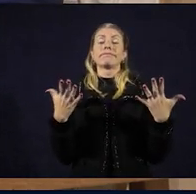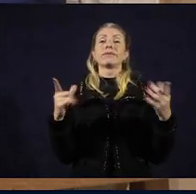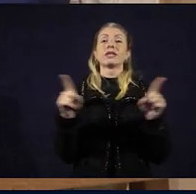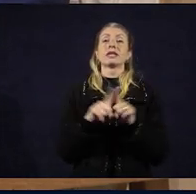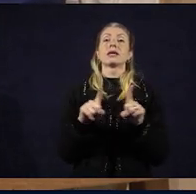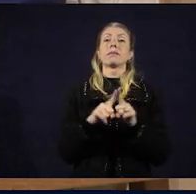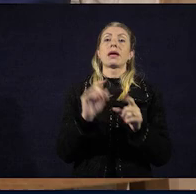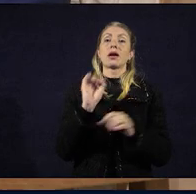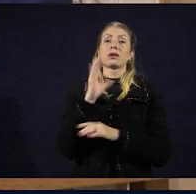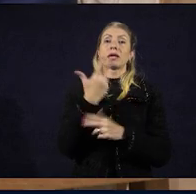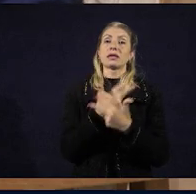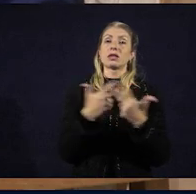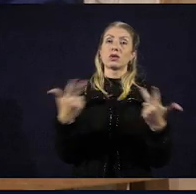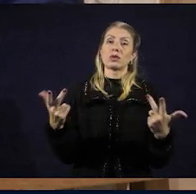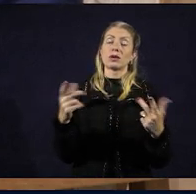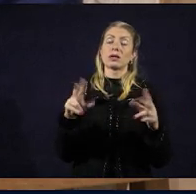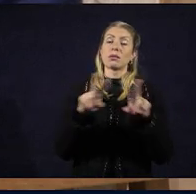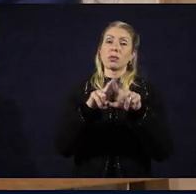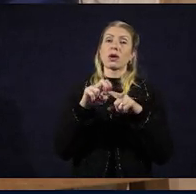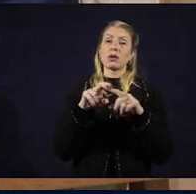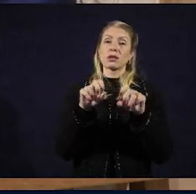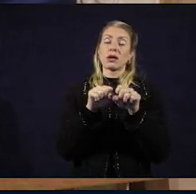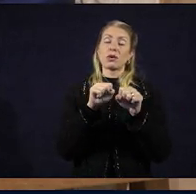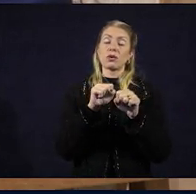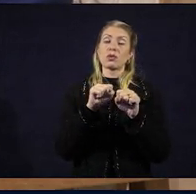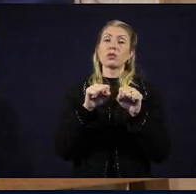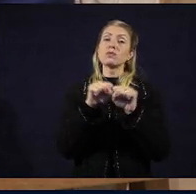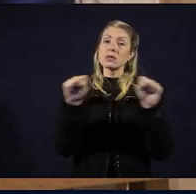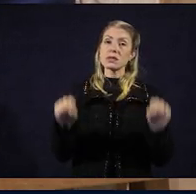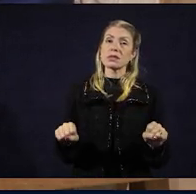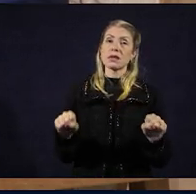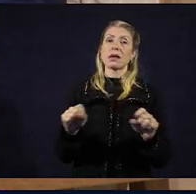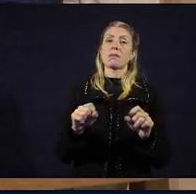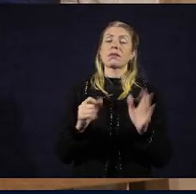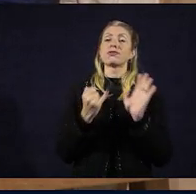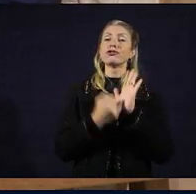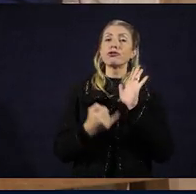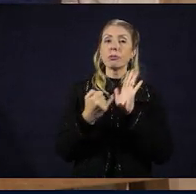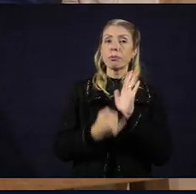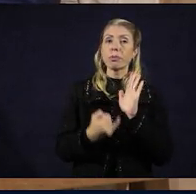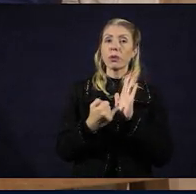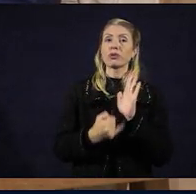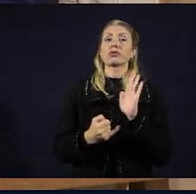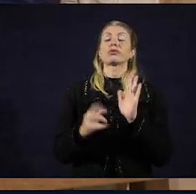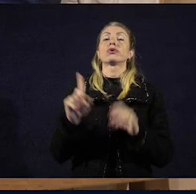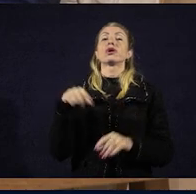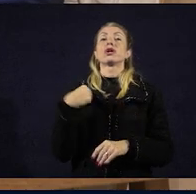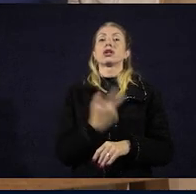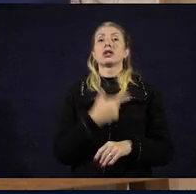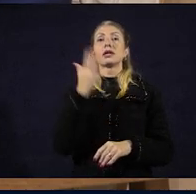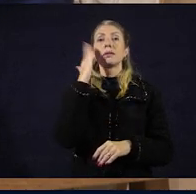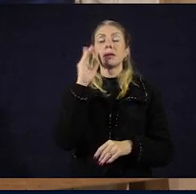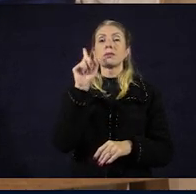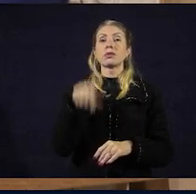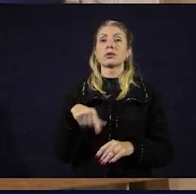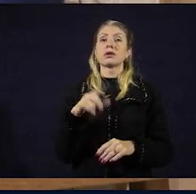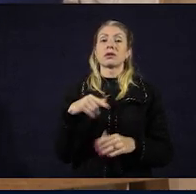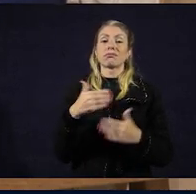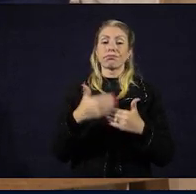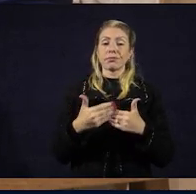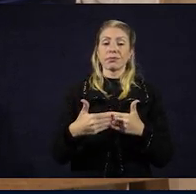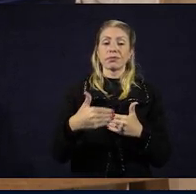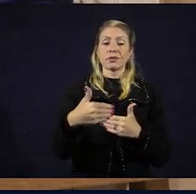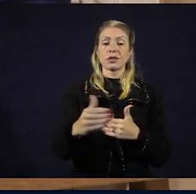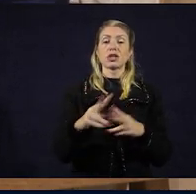sobressaltos o que deveria com o sistema tributário eu espero que o próximo governo e acho que a agenda vai ser agenda tributária é